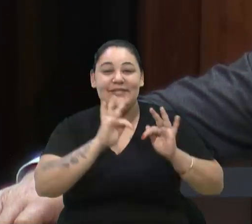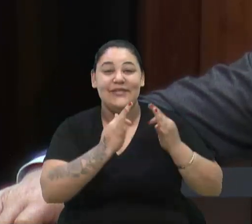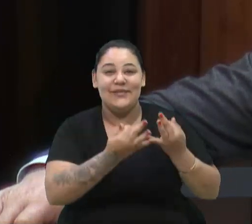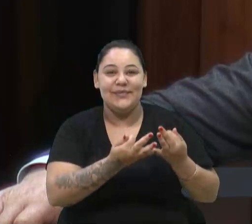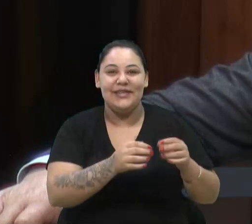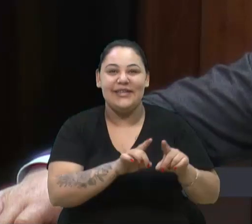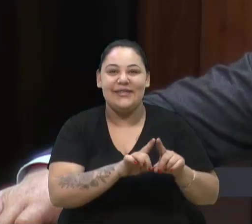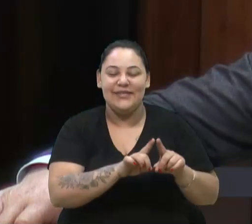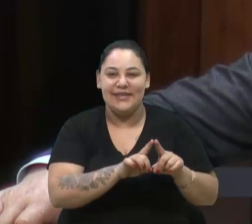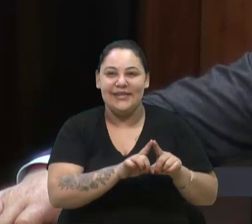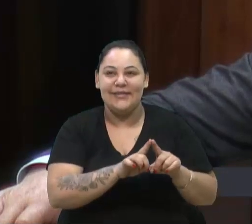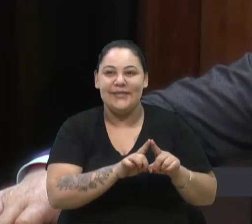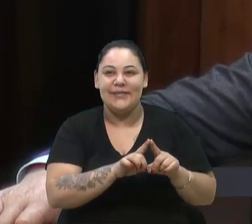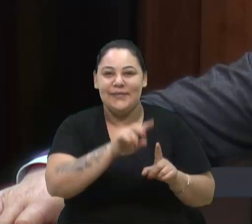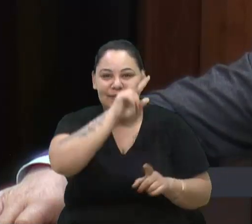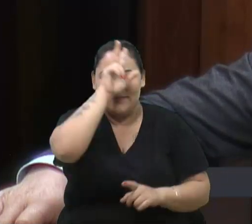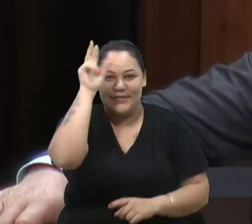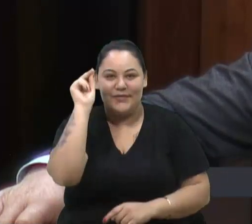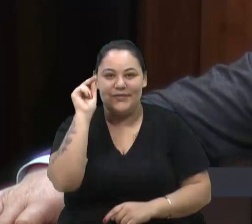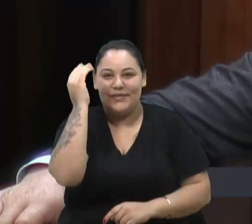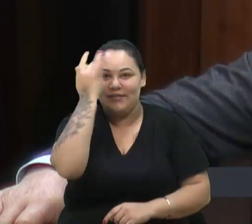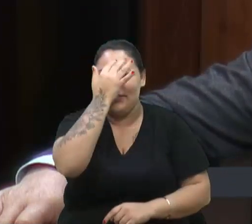cabeça herdei da esposa prefeito